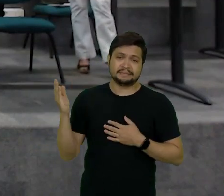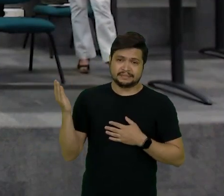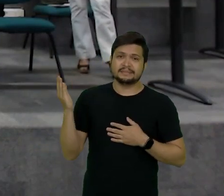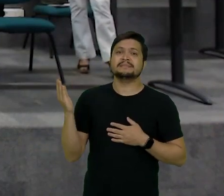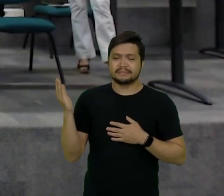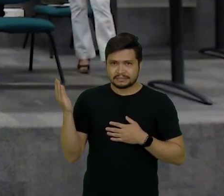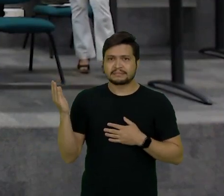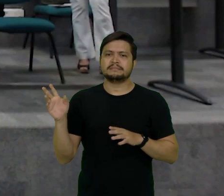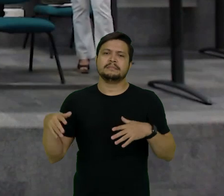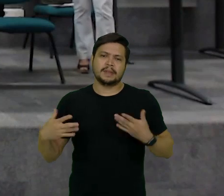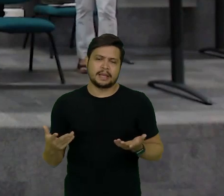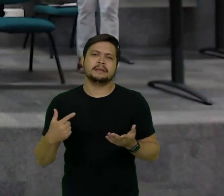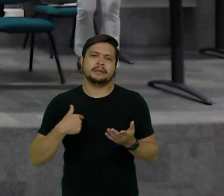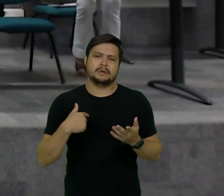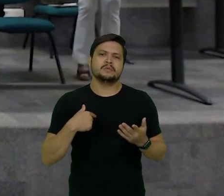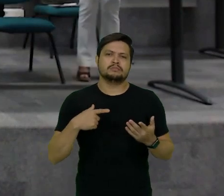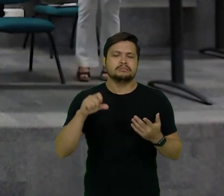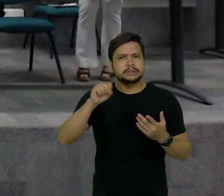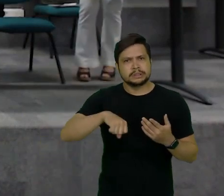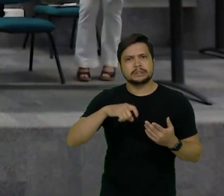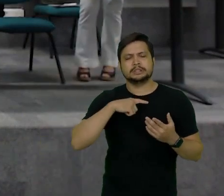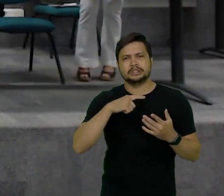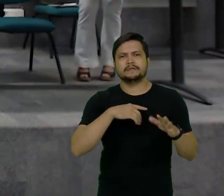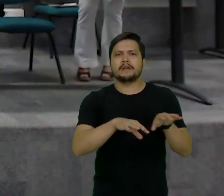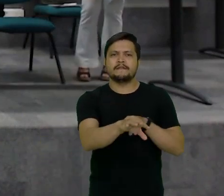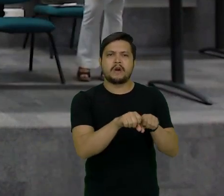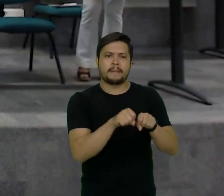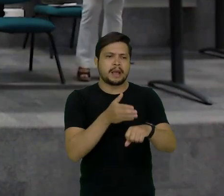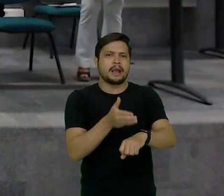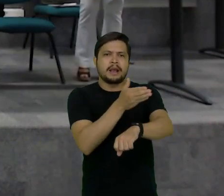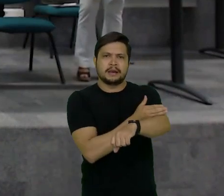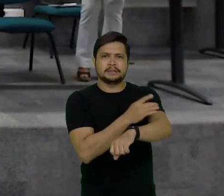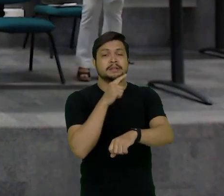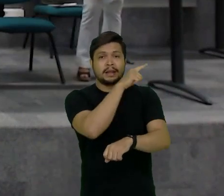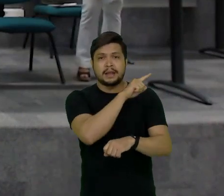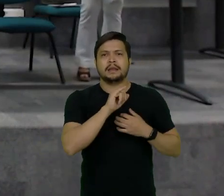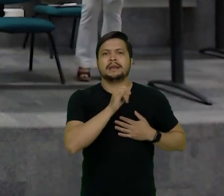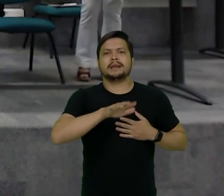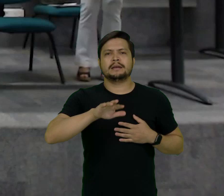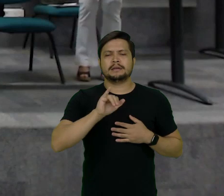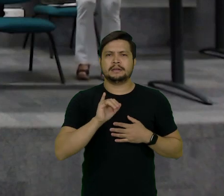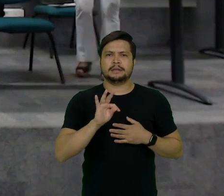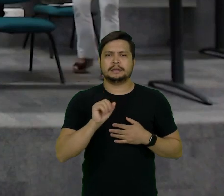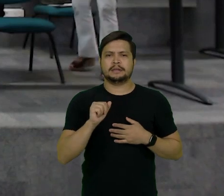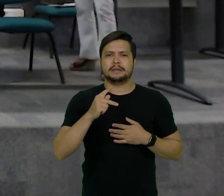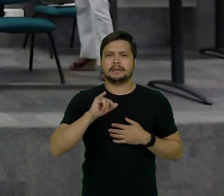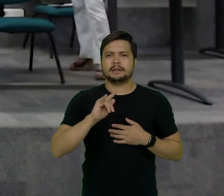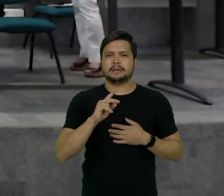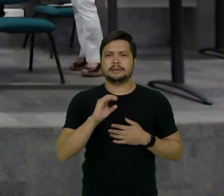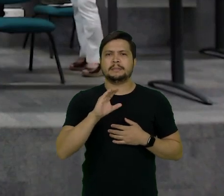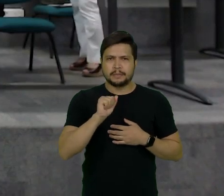fui e colei grau na Terra dos Três Climas, que entrou também para uma das cidades do meu coração, que é